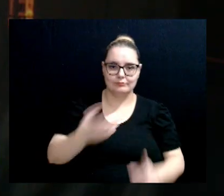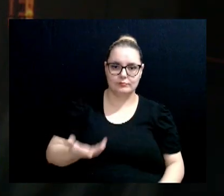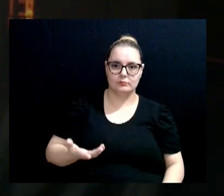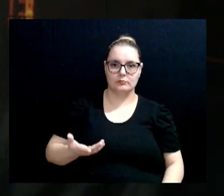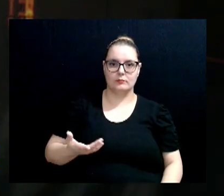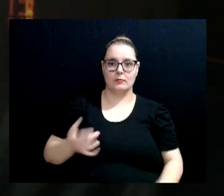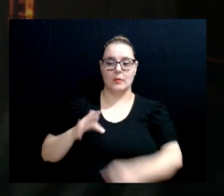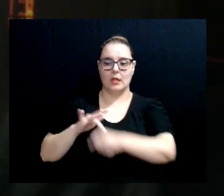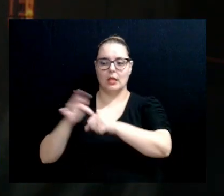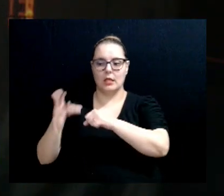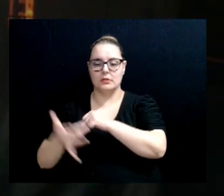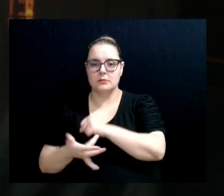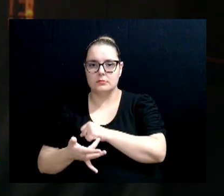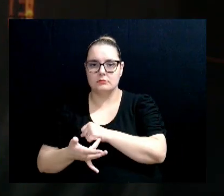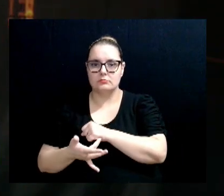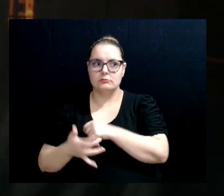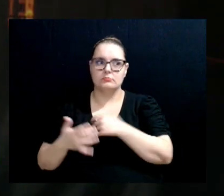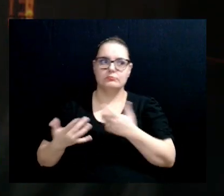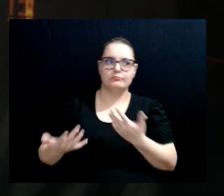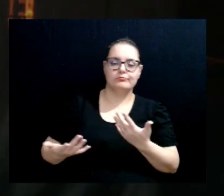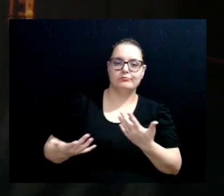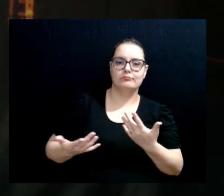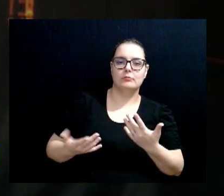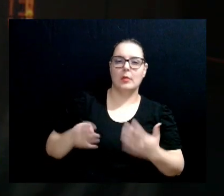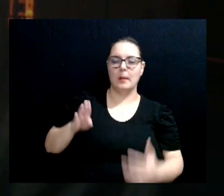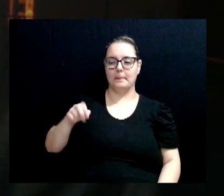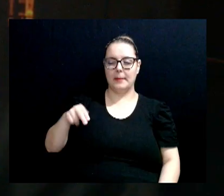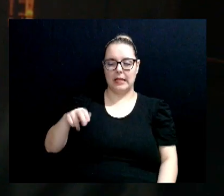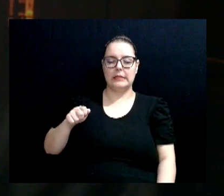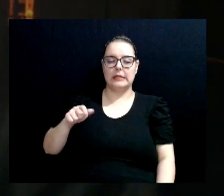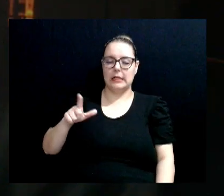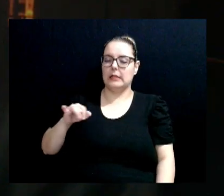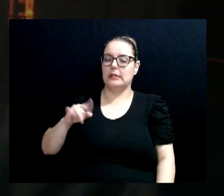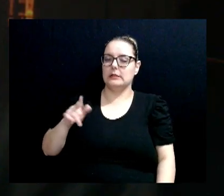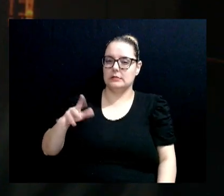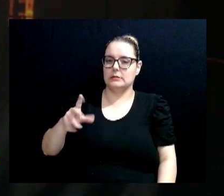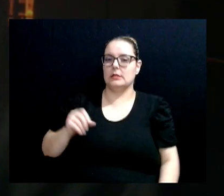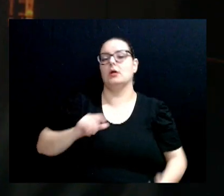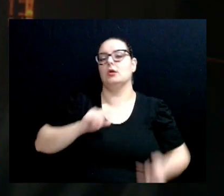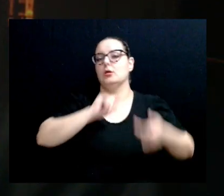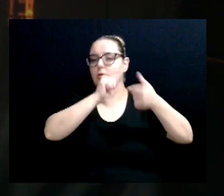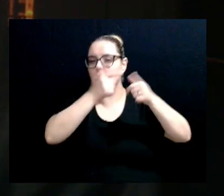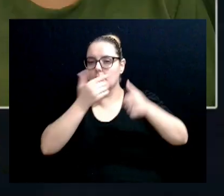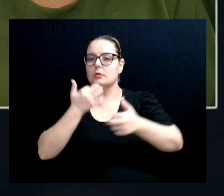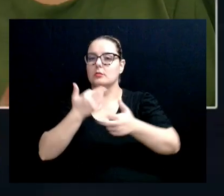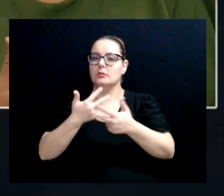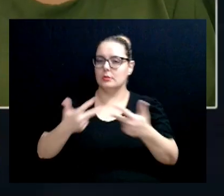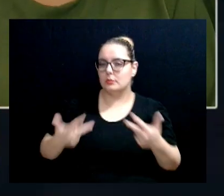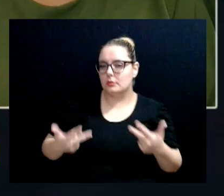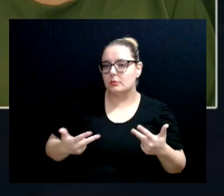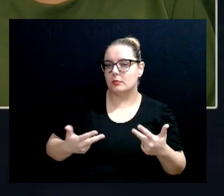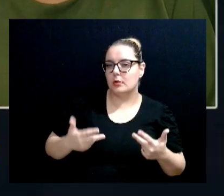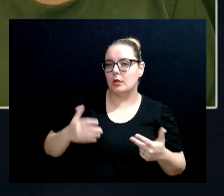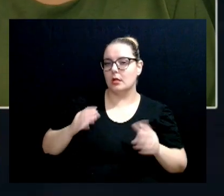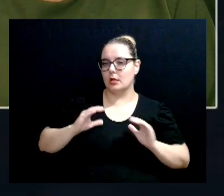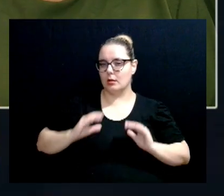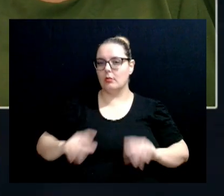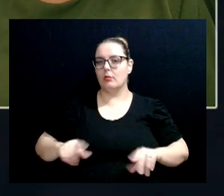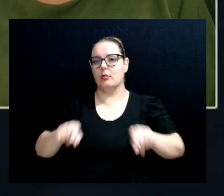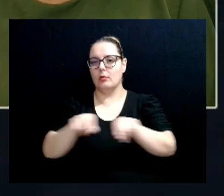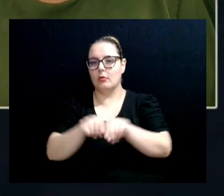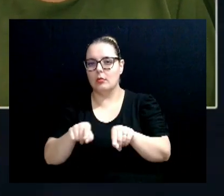elas acabam banalizando os transtornos alimentares e comportamentos